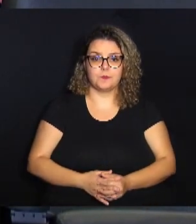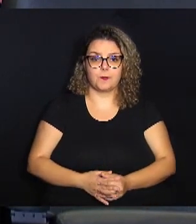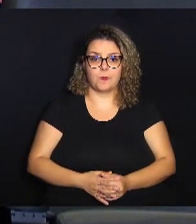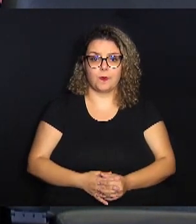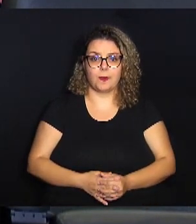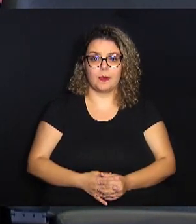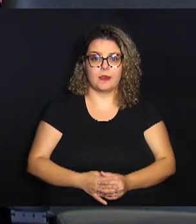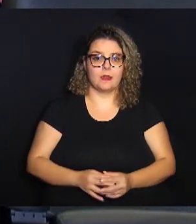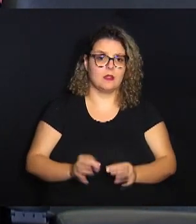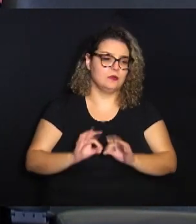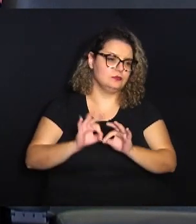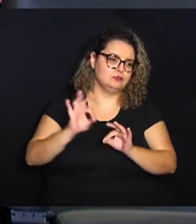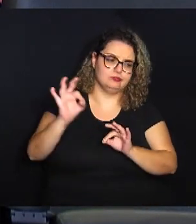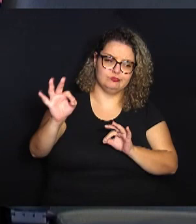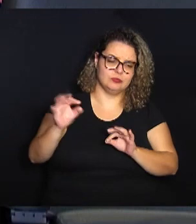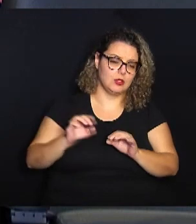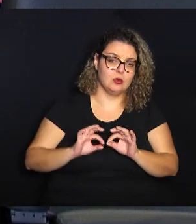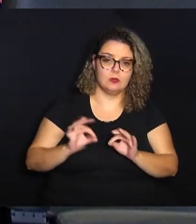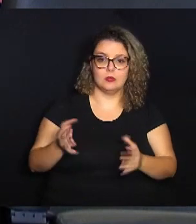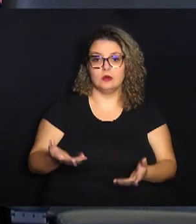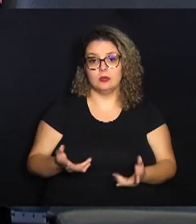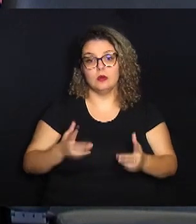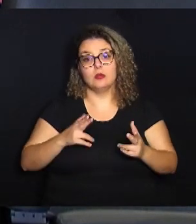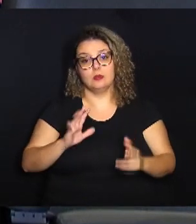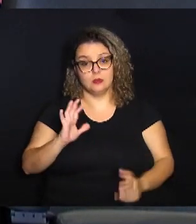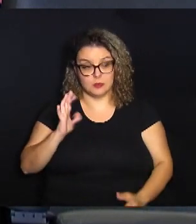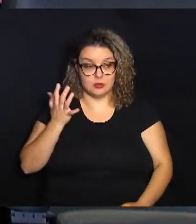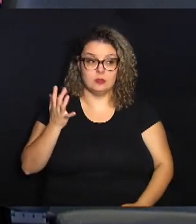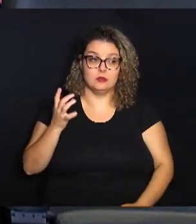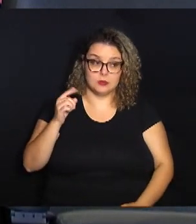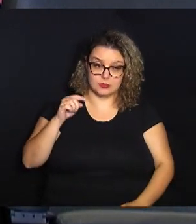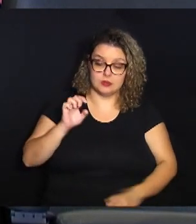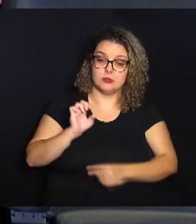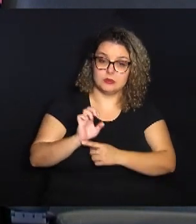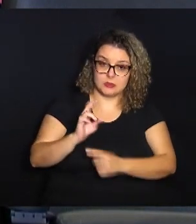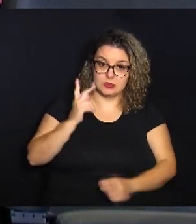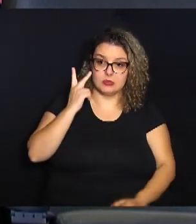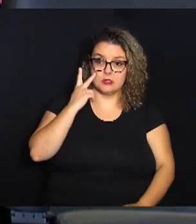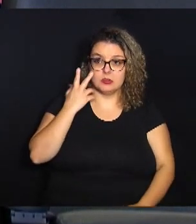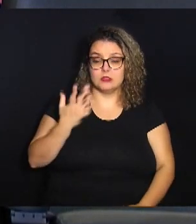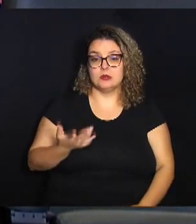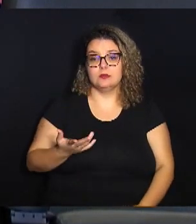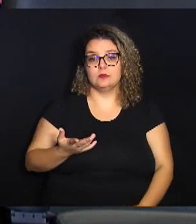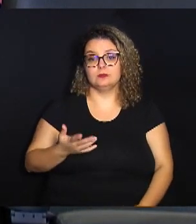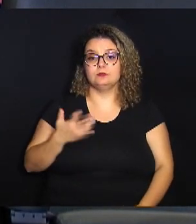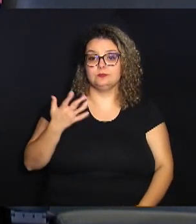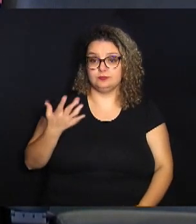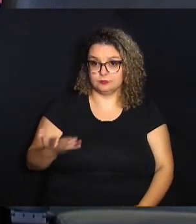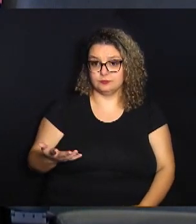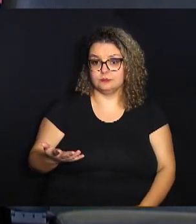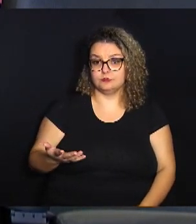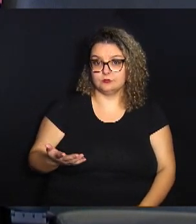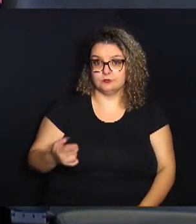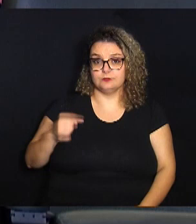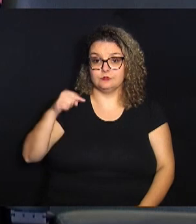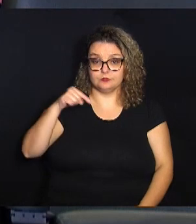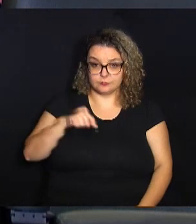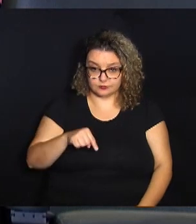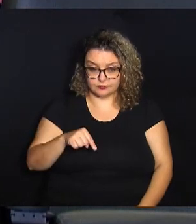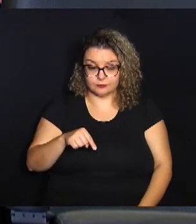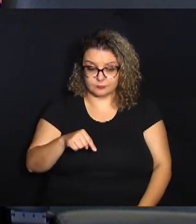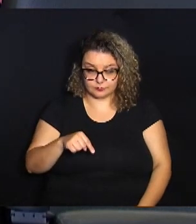iria para uma escola muito distante, como vem ocorrendo muito no estado de São Paulo. Então, esse